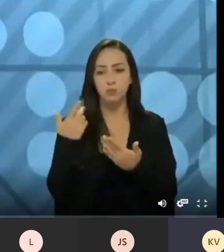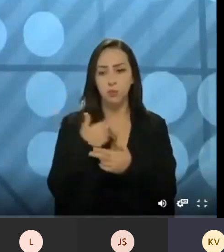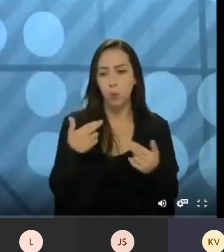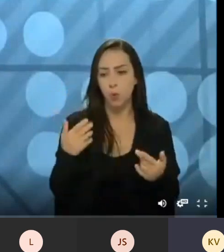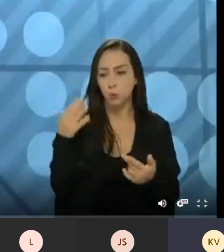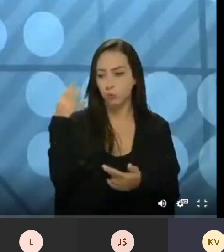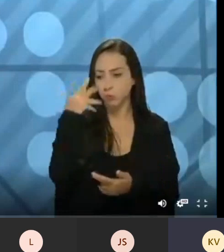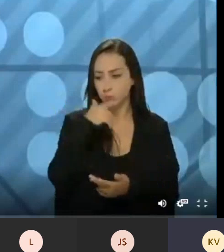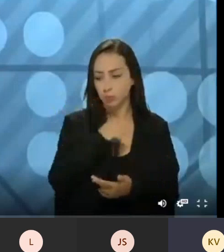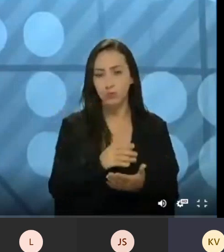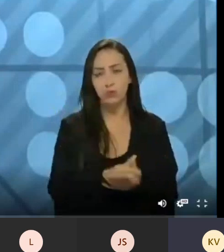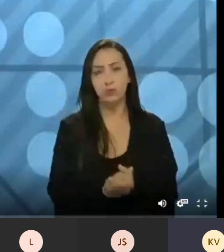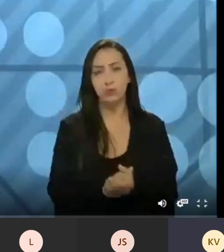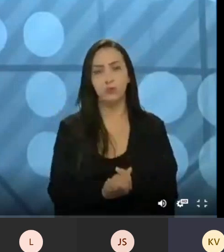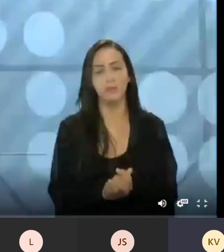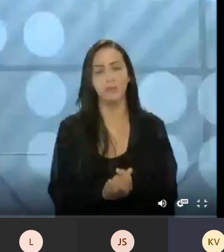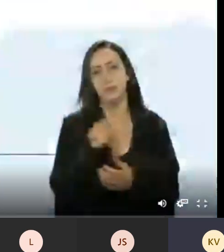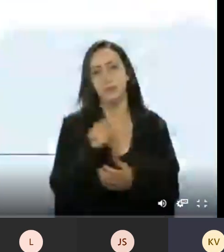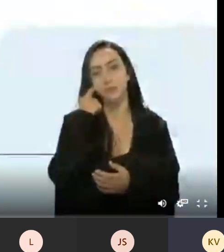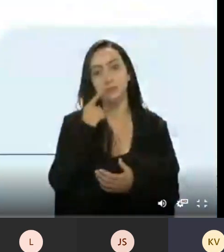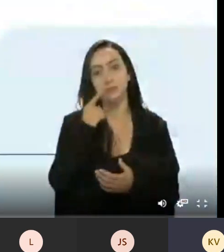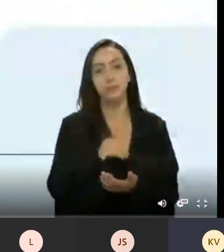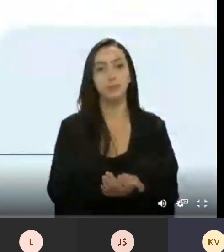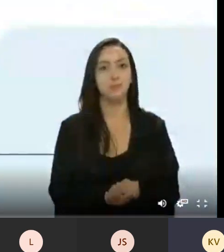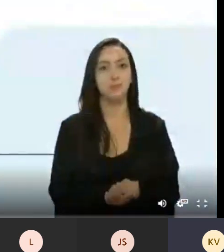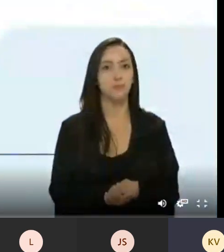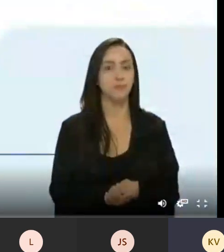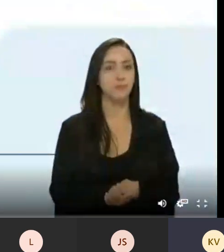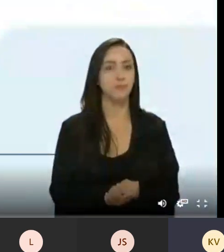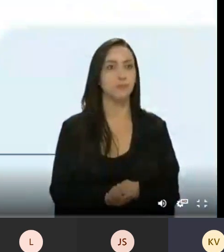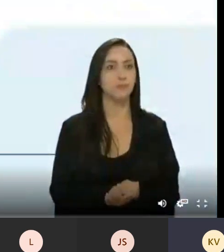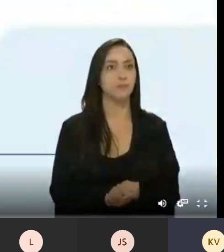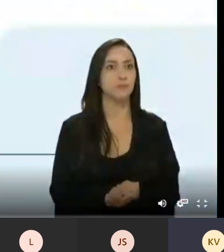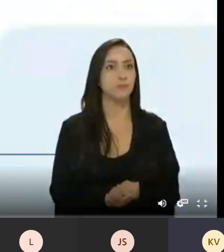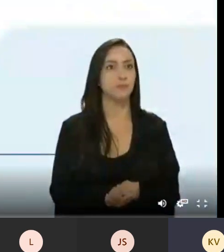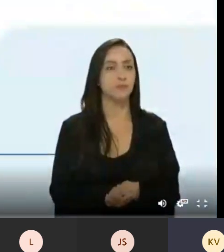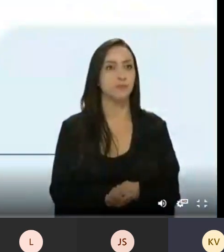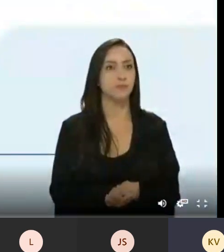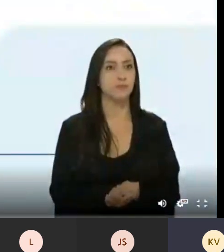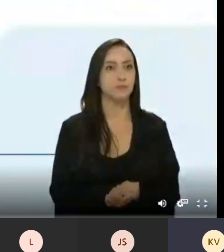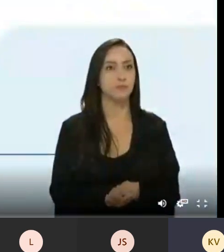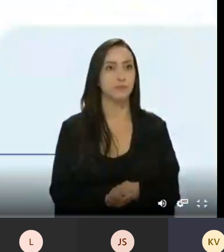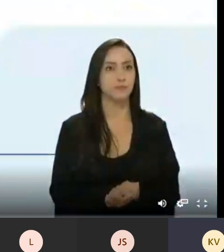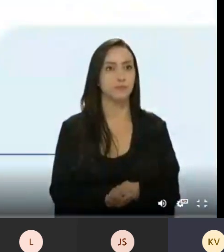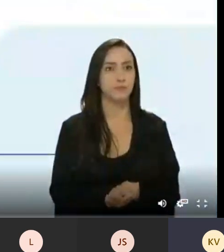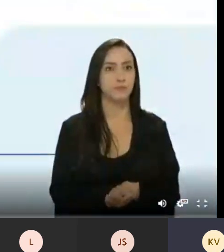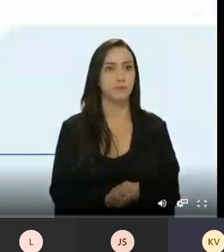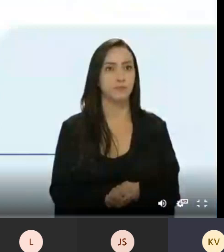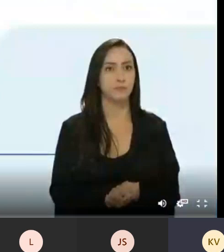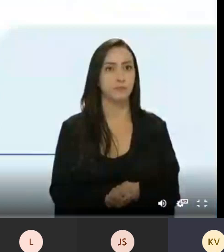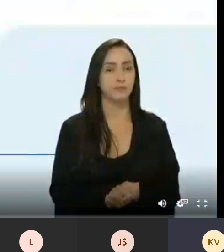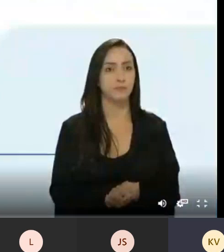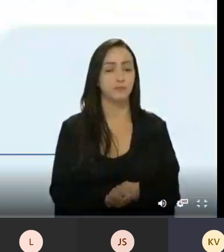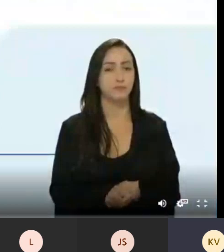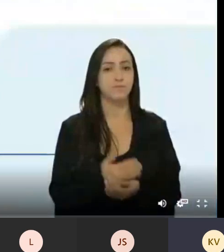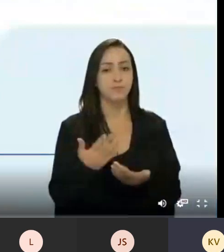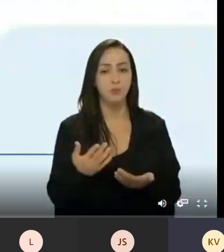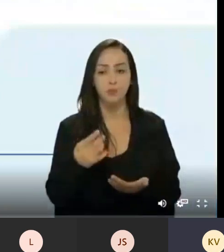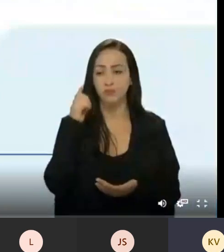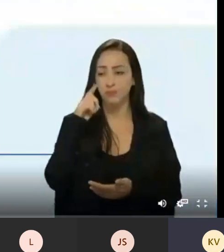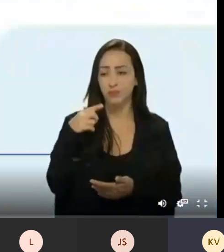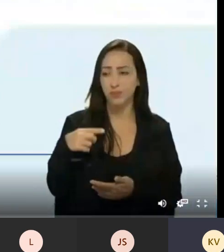pessoais, o nosso fenótipo, né? Então, vamos ao quadro. Com esse ritmo de vida extremamente